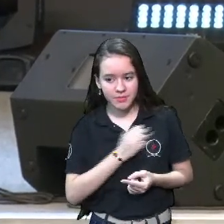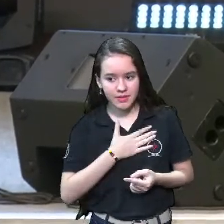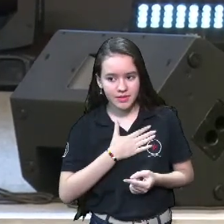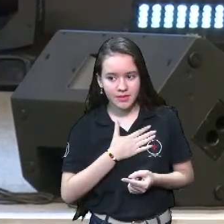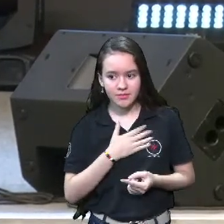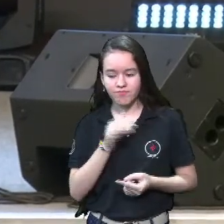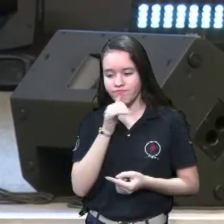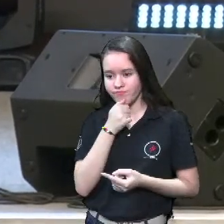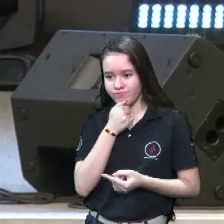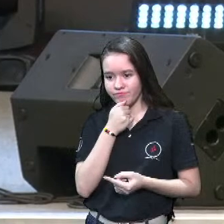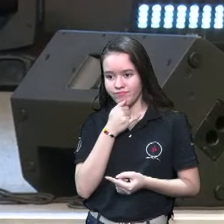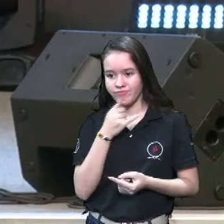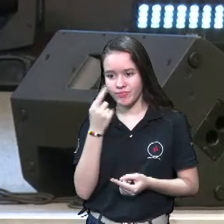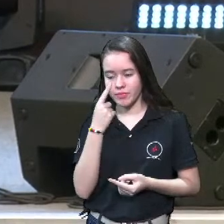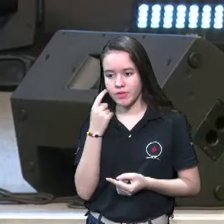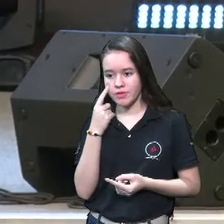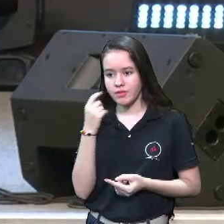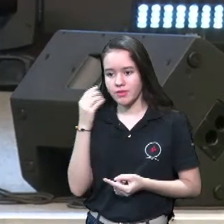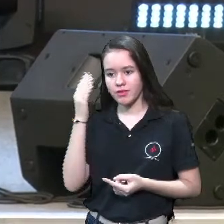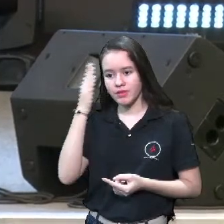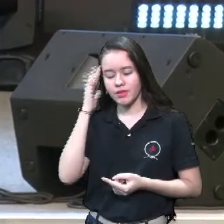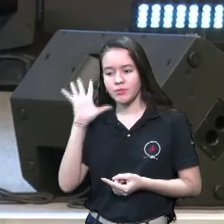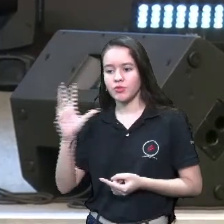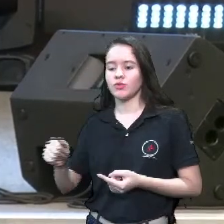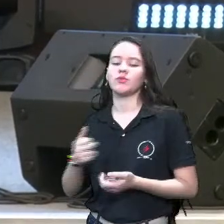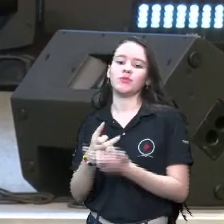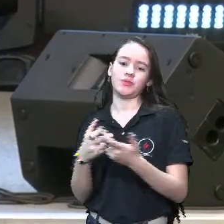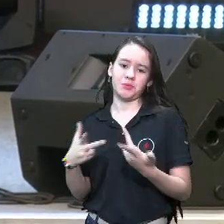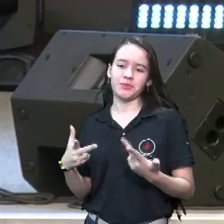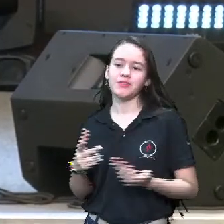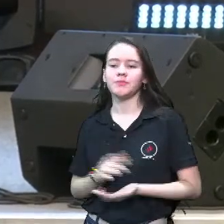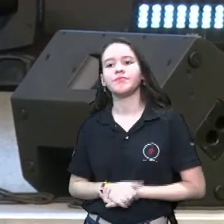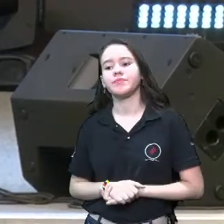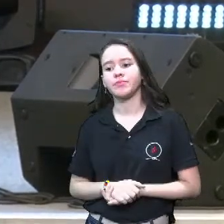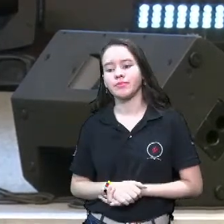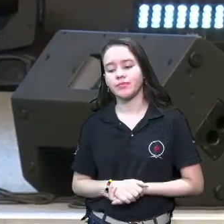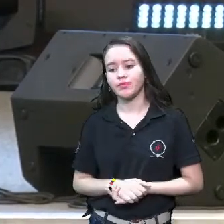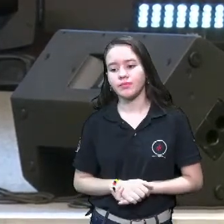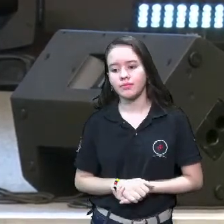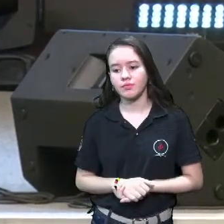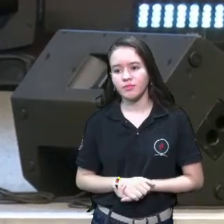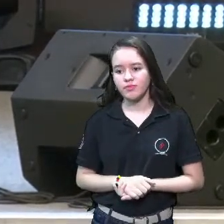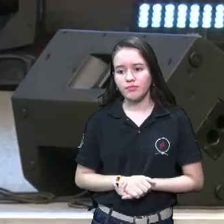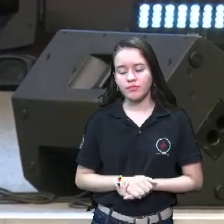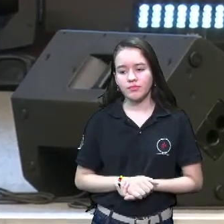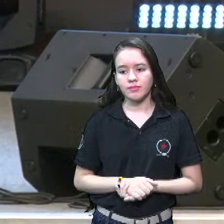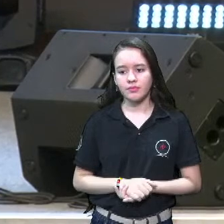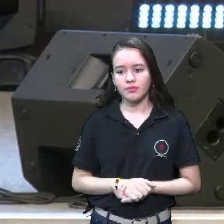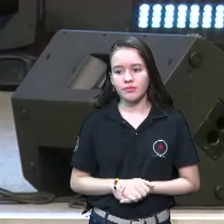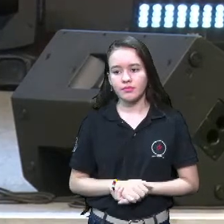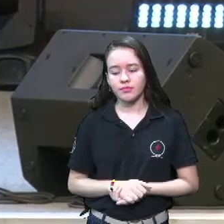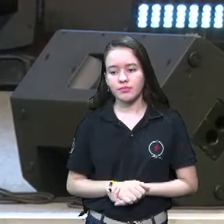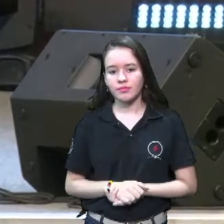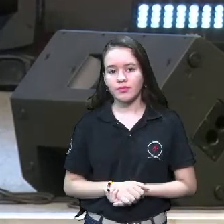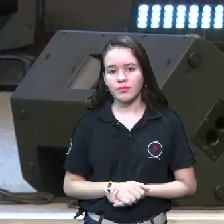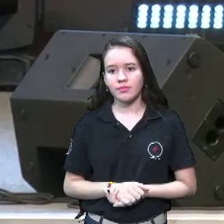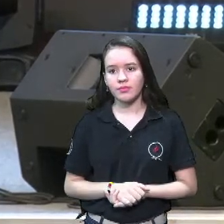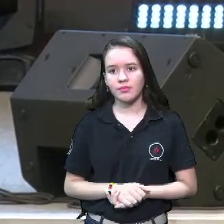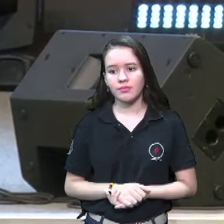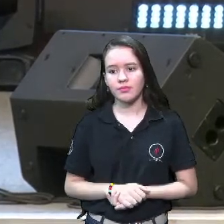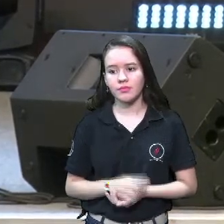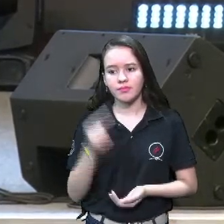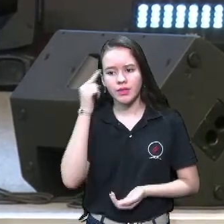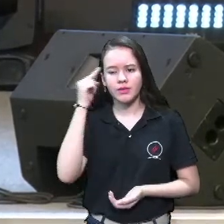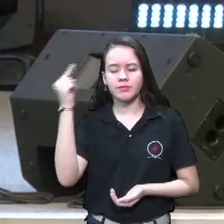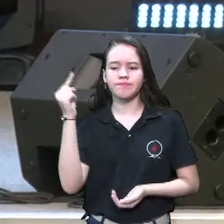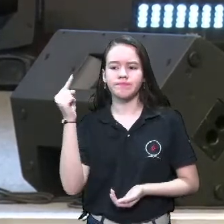chora e diz: tu sabe de todas as coisas. Então Jesus fala: então apacenta aí as minhas ovelhas. Eu fiquei pensando sobre isso aqui. Como é que